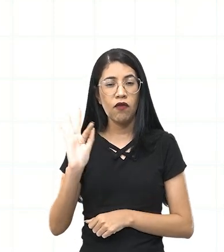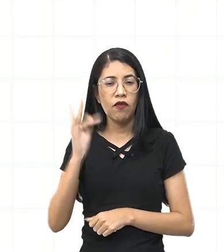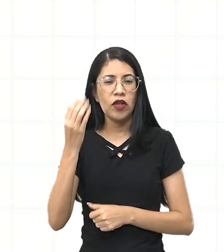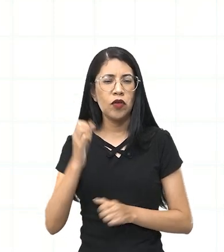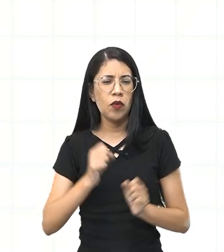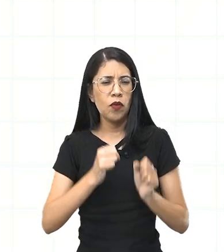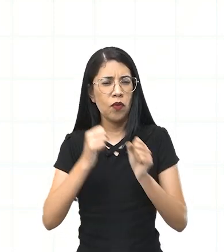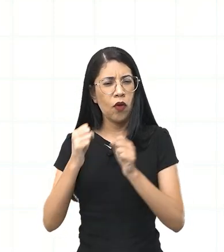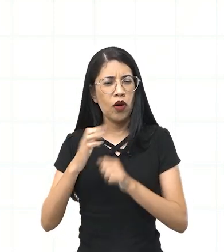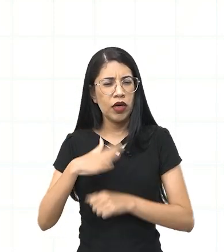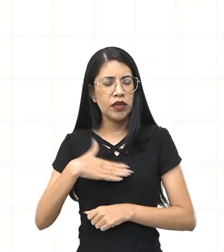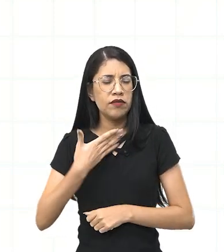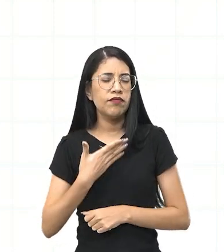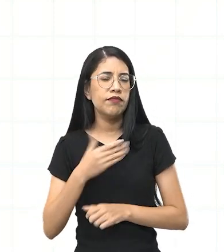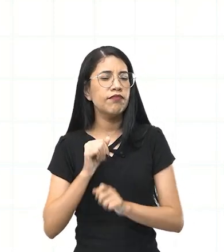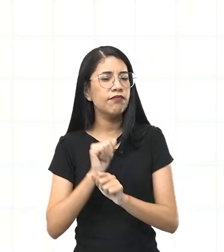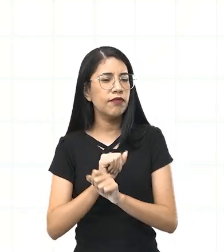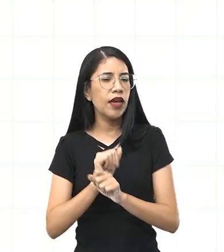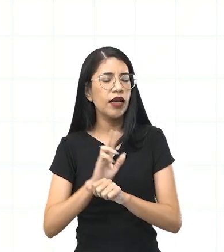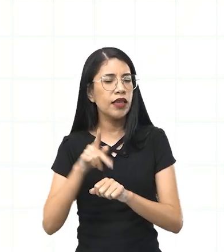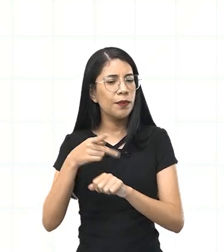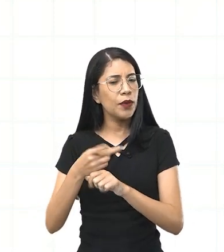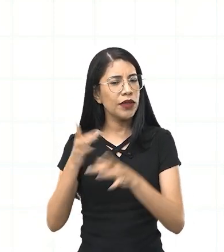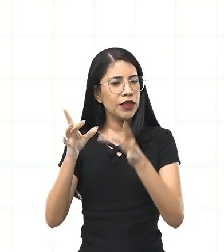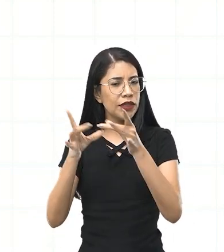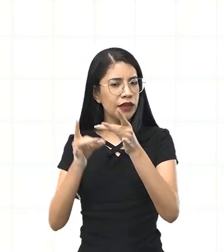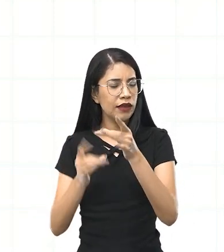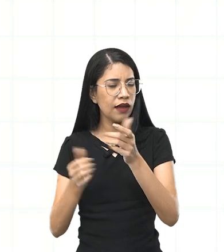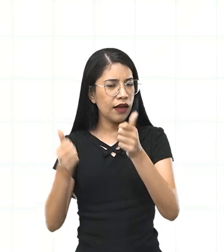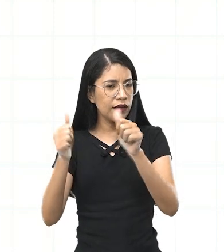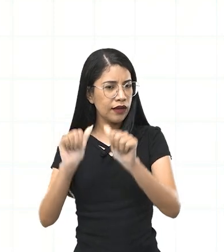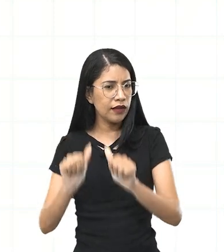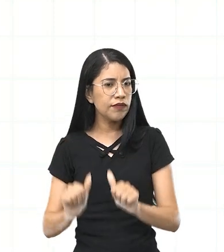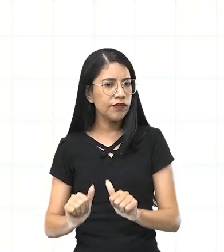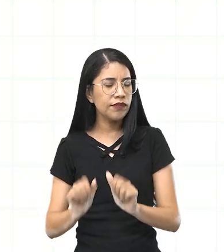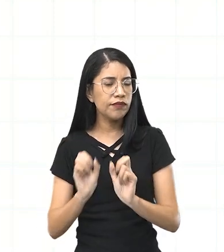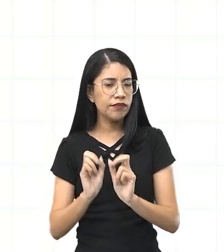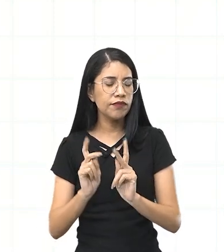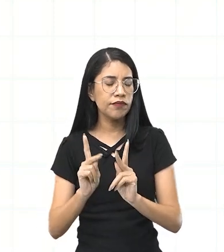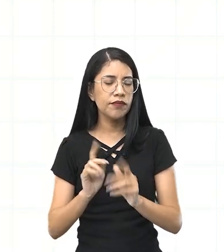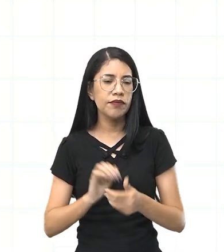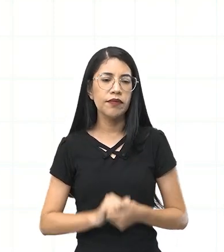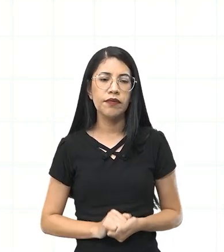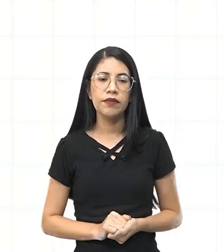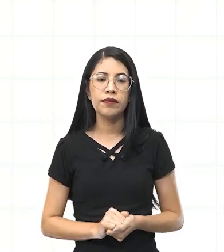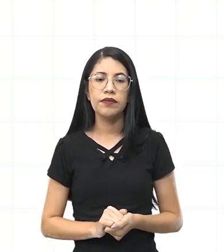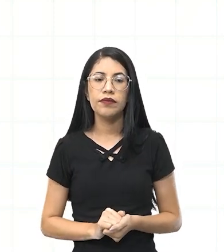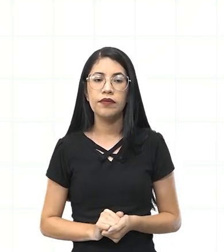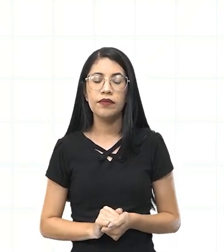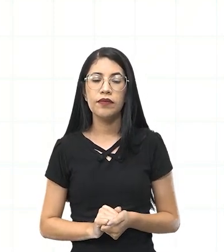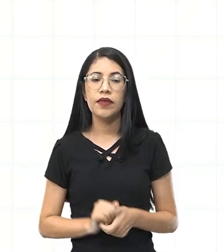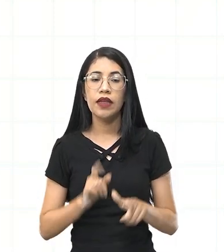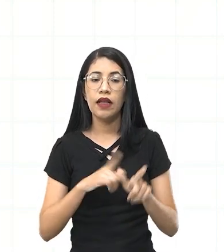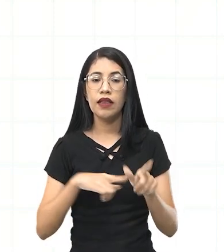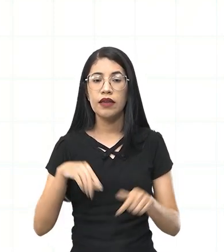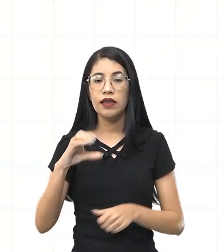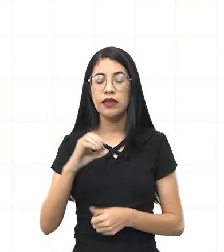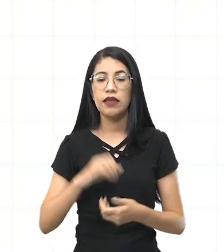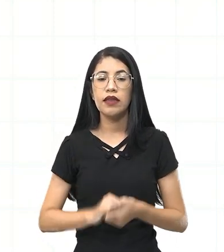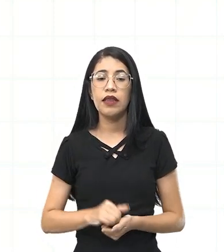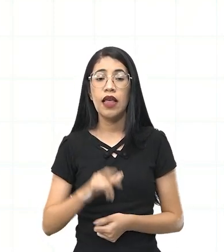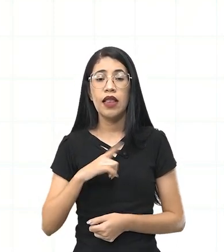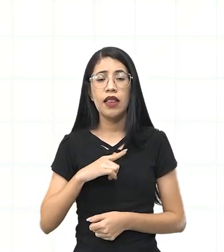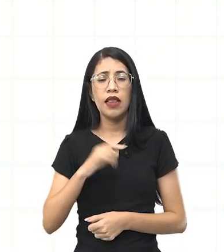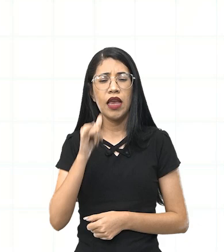assustadores, né? Vamos deixar essa para depois, para a gente ver depois se era a questão a alternativa letra B. São formados por